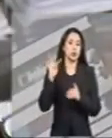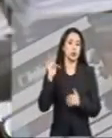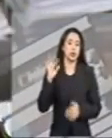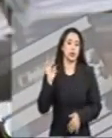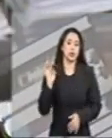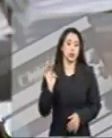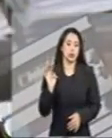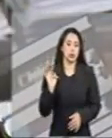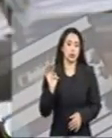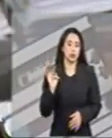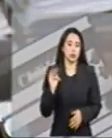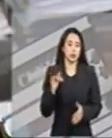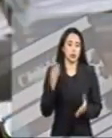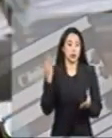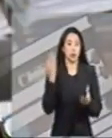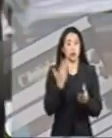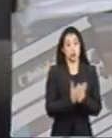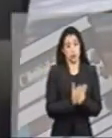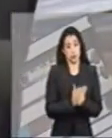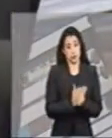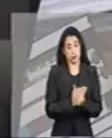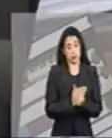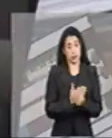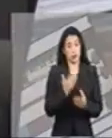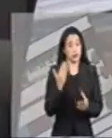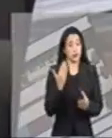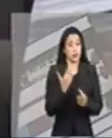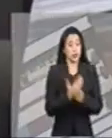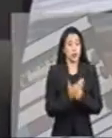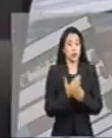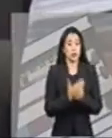inquérito. O inquérito